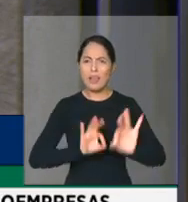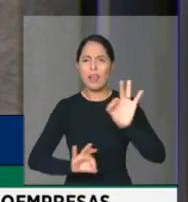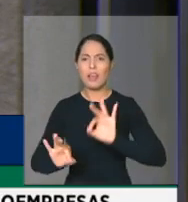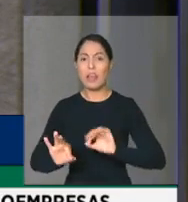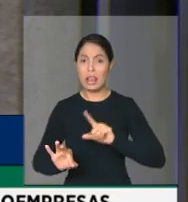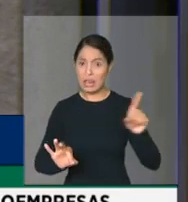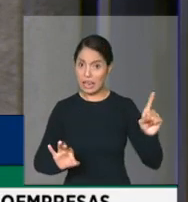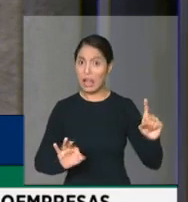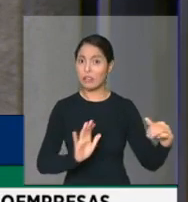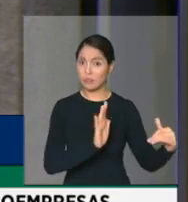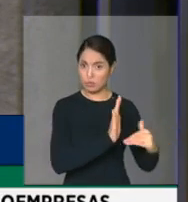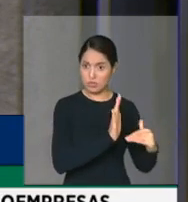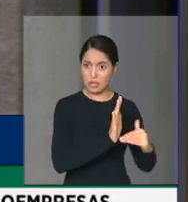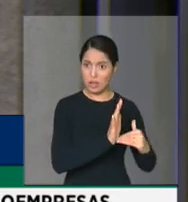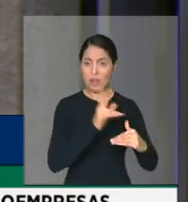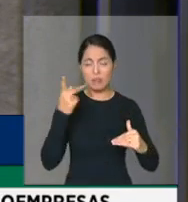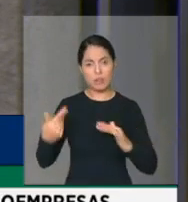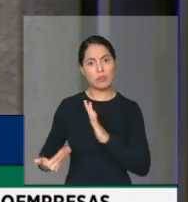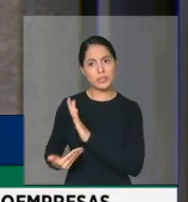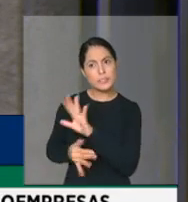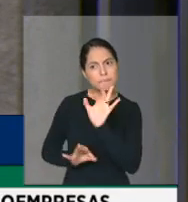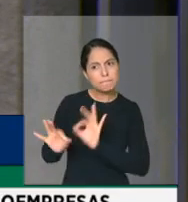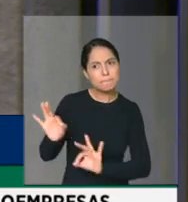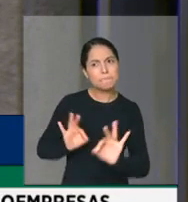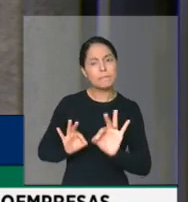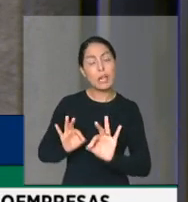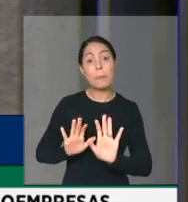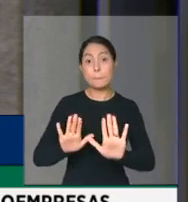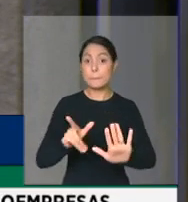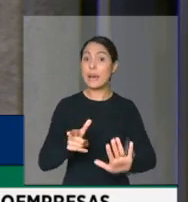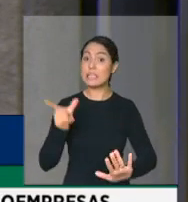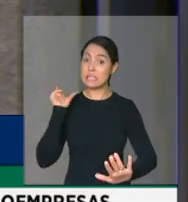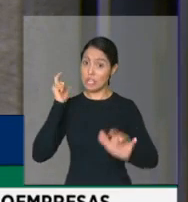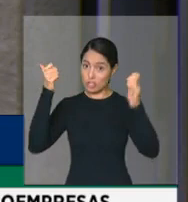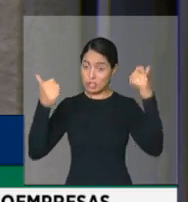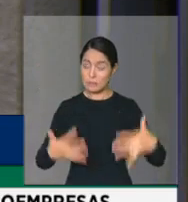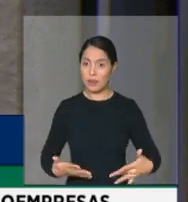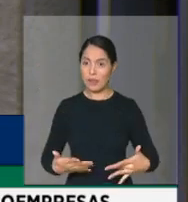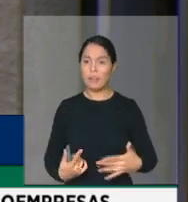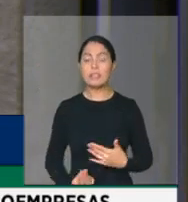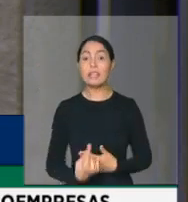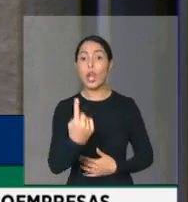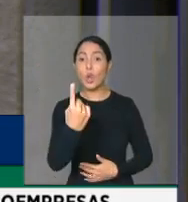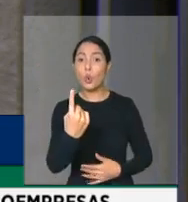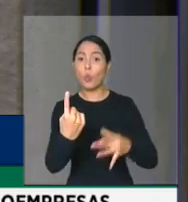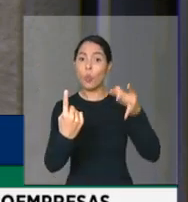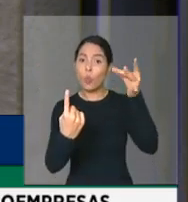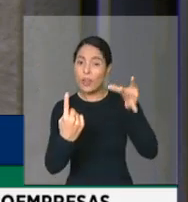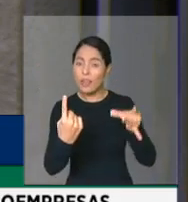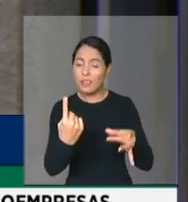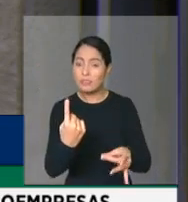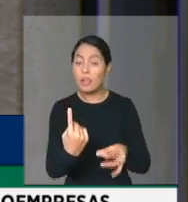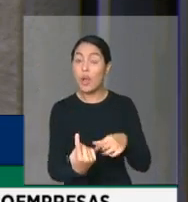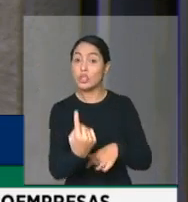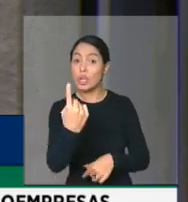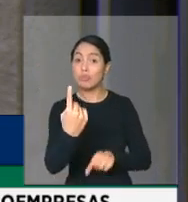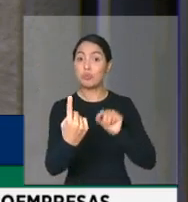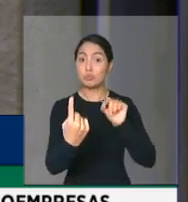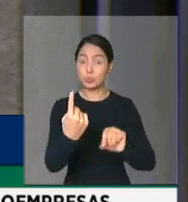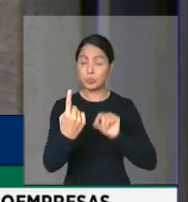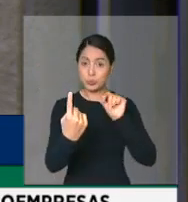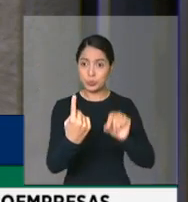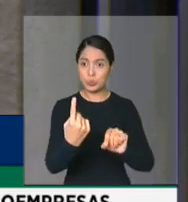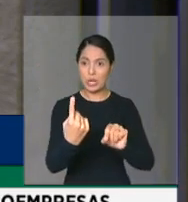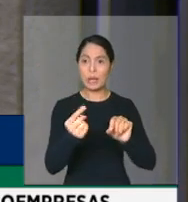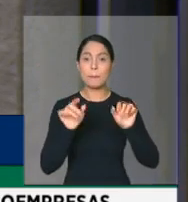Senado Federal. Antes de expô-las, apenas gostaria de observar que um dos itens do projeto que gerou necessidade de ponderações